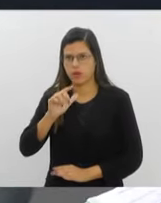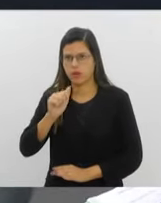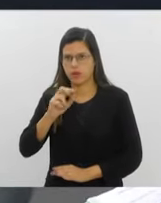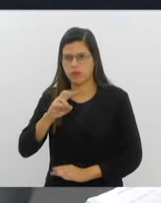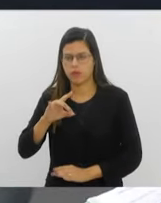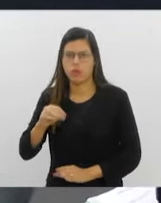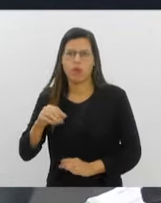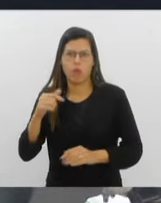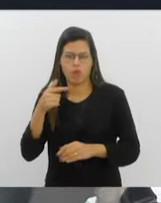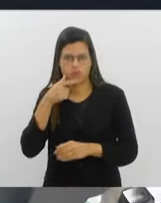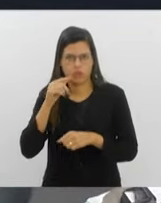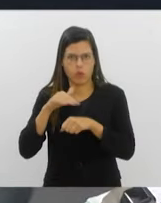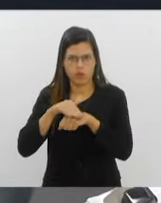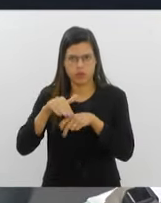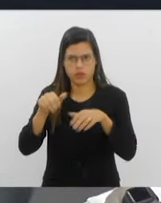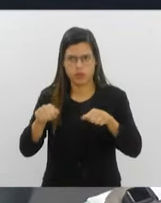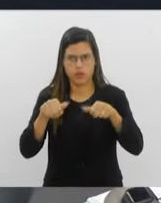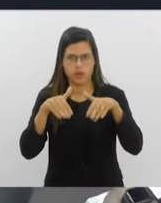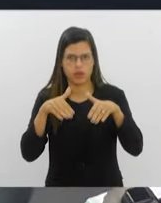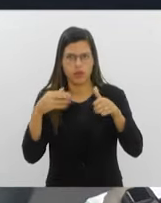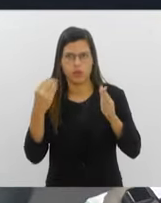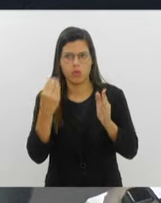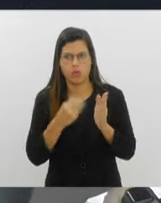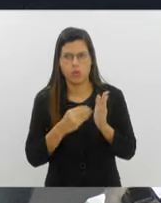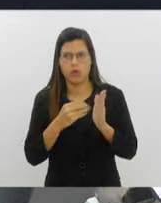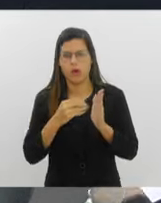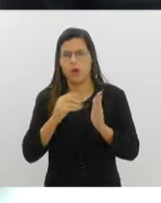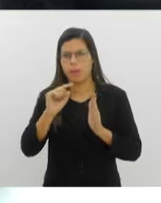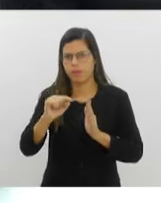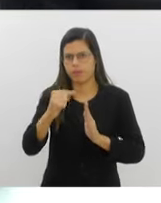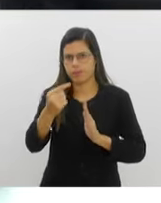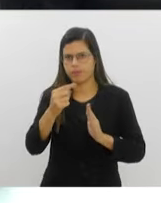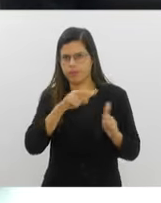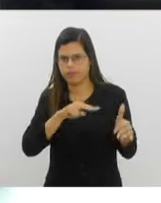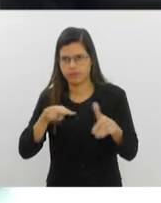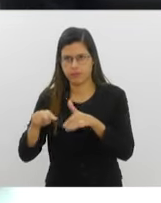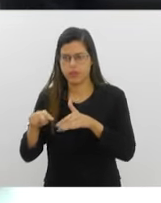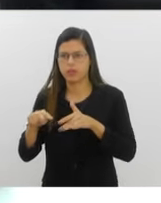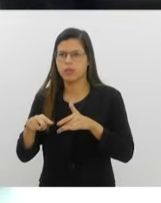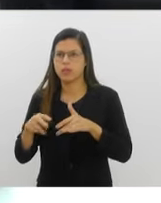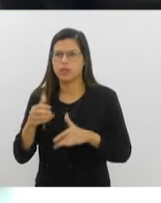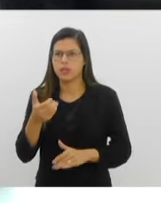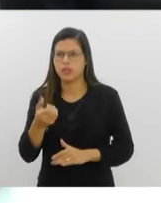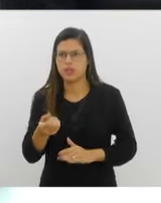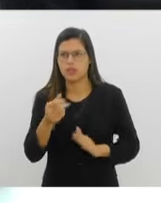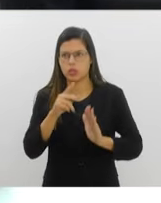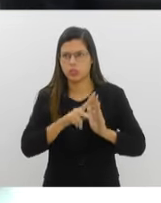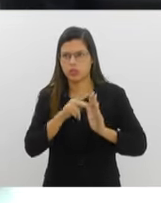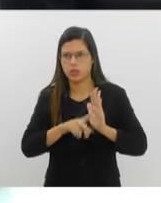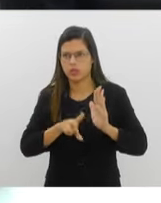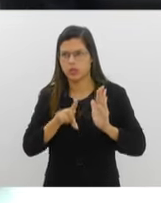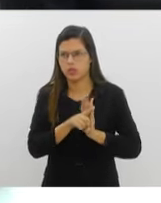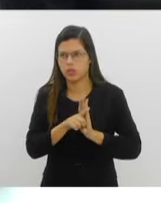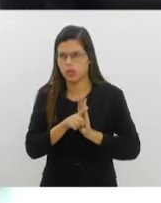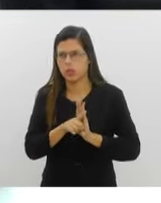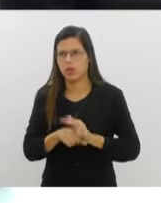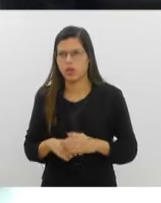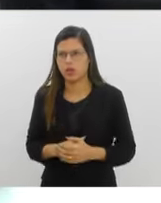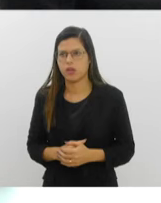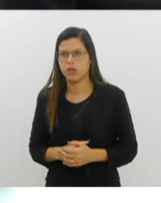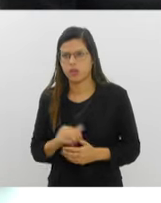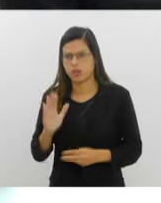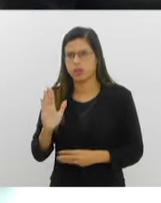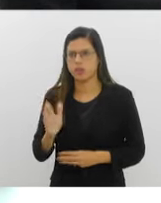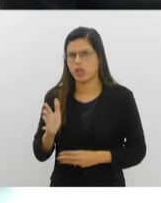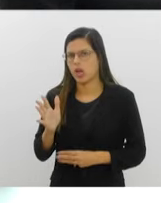de solicitar a inclusão em pauta nas próximas semanas, encaminhar aqui uma solicitação de 6 projetos de lei para que possam ser escalonados com